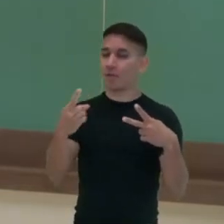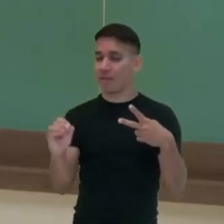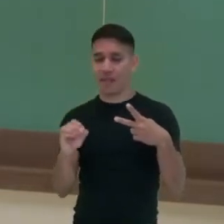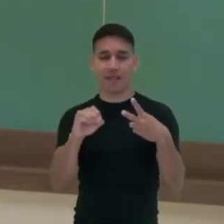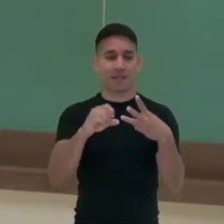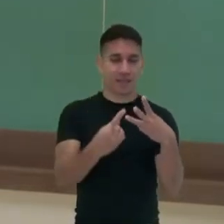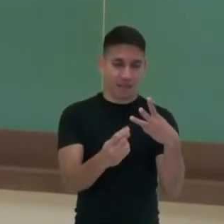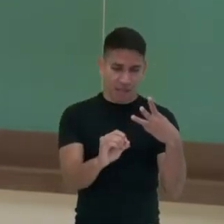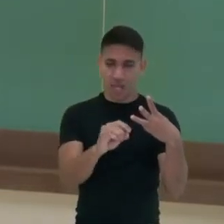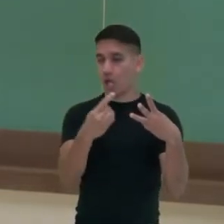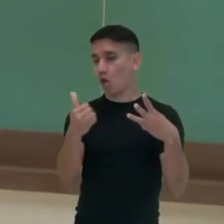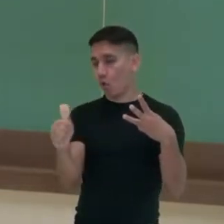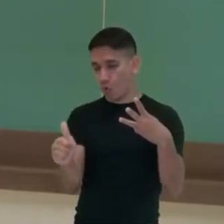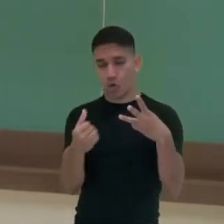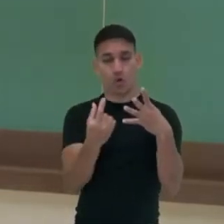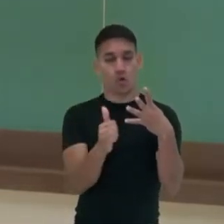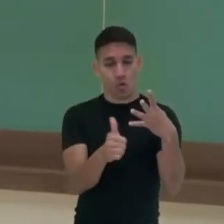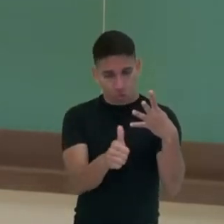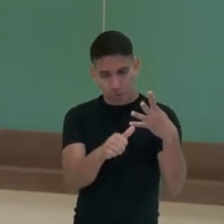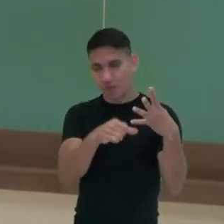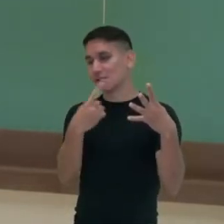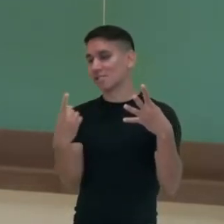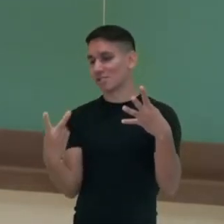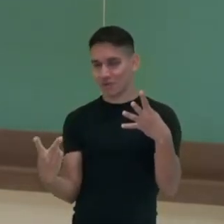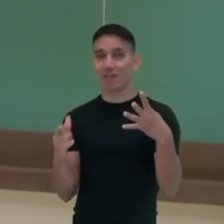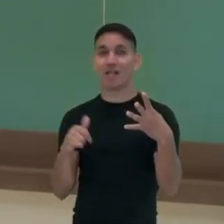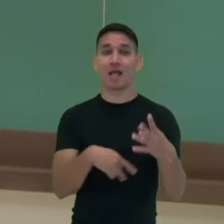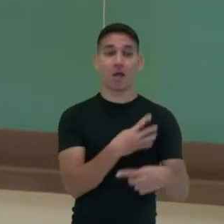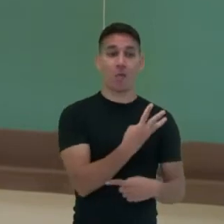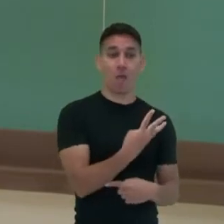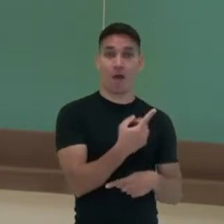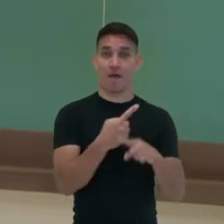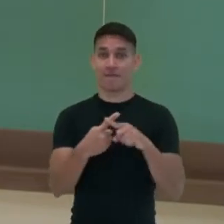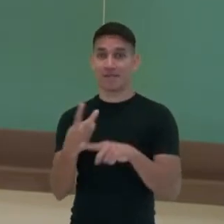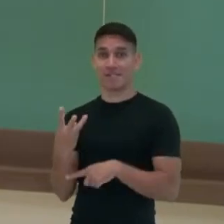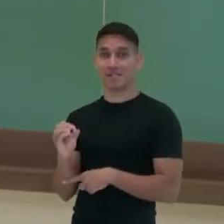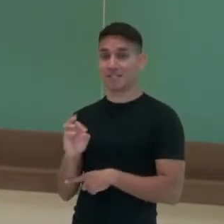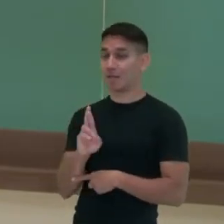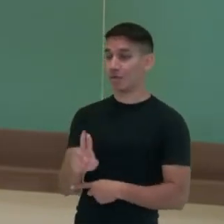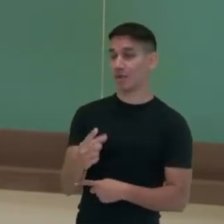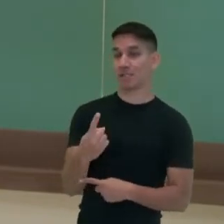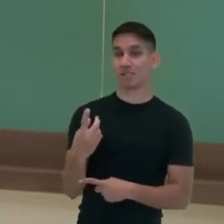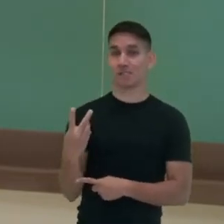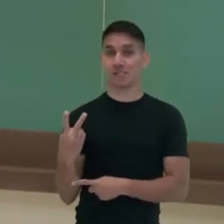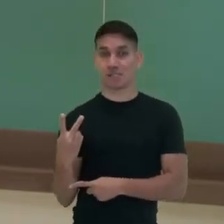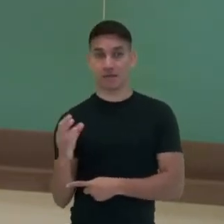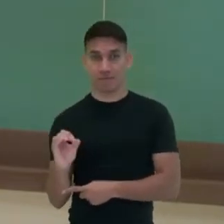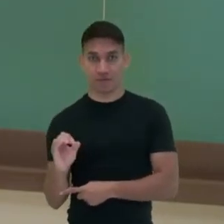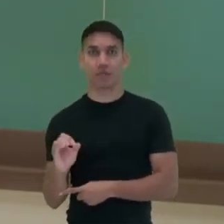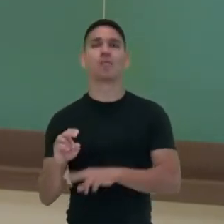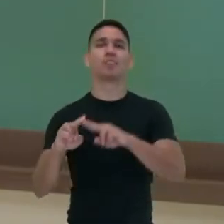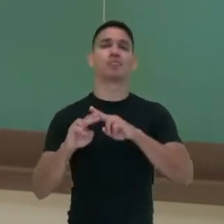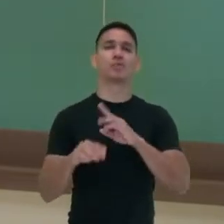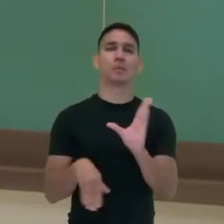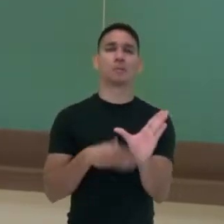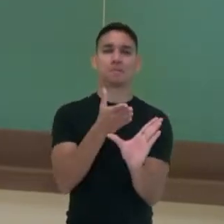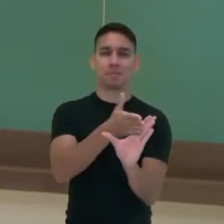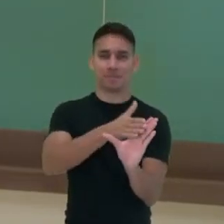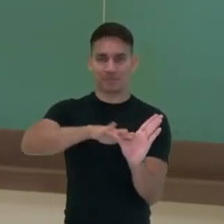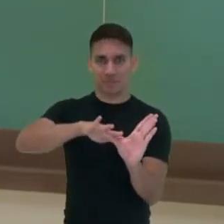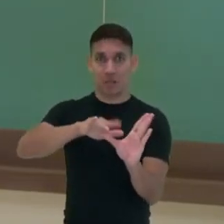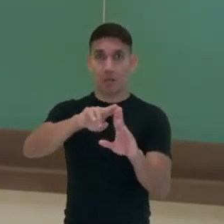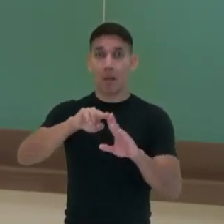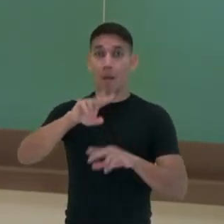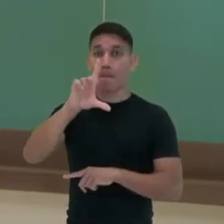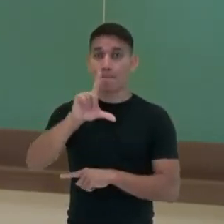12. Que dá 4 vezes 30, que é 120. E também temos um ângulo obtuso. Então, o menor ângulo que a gente tem aqui é esse